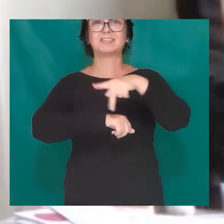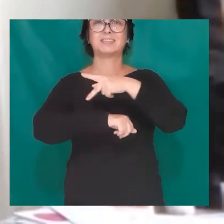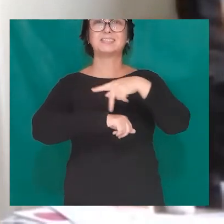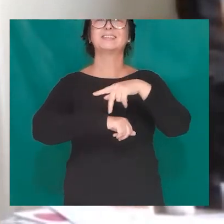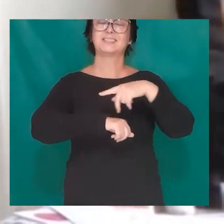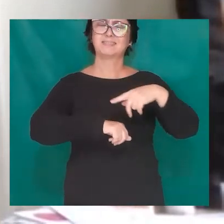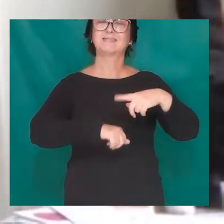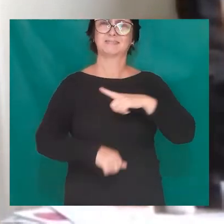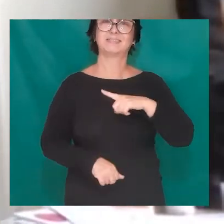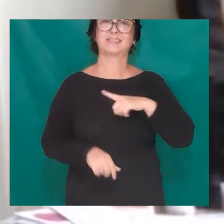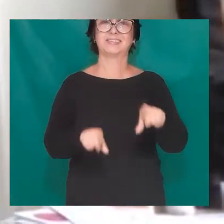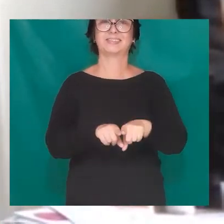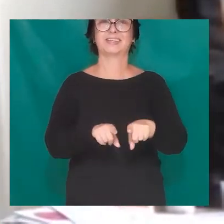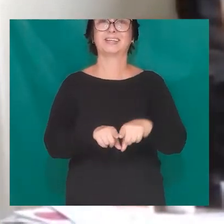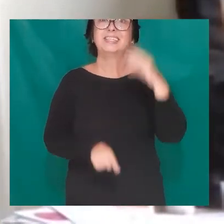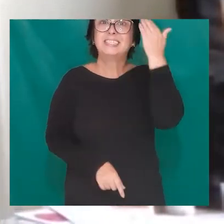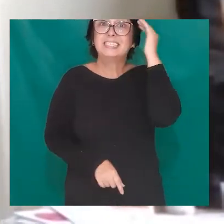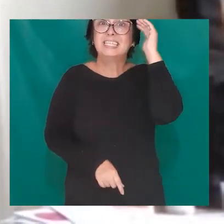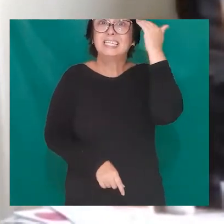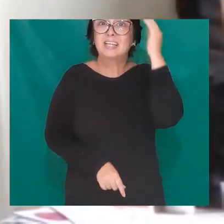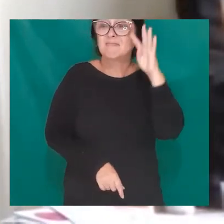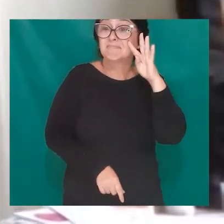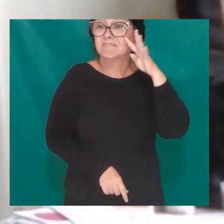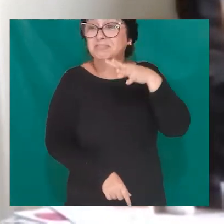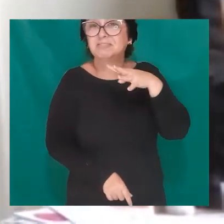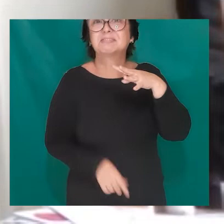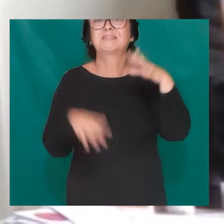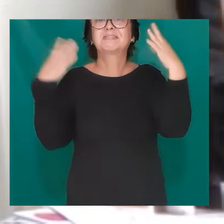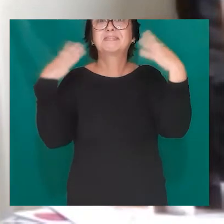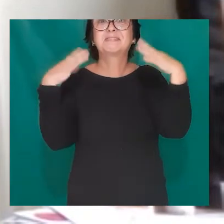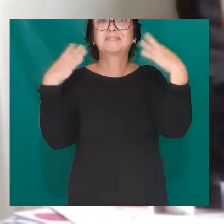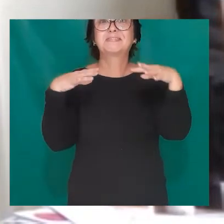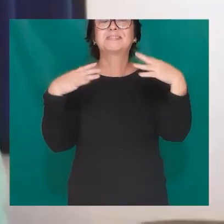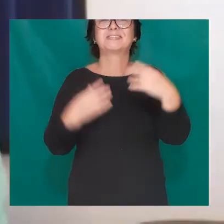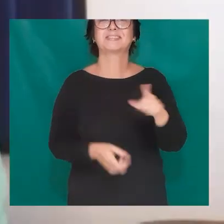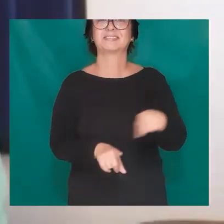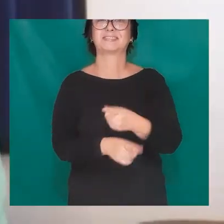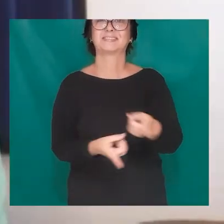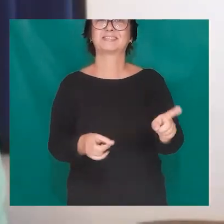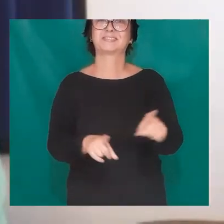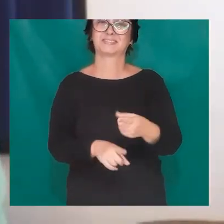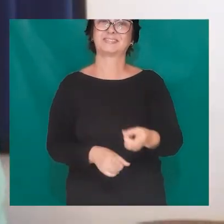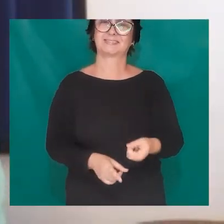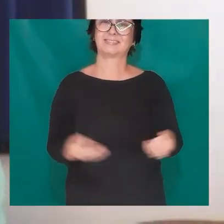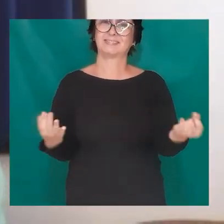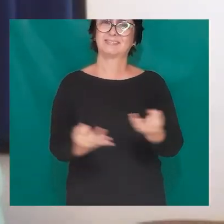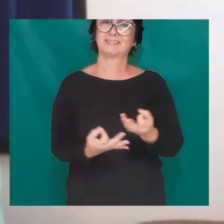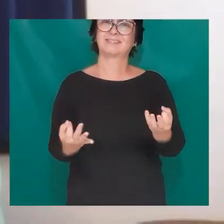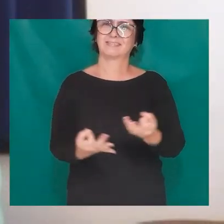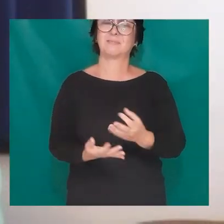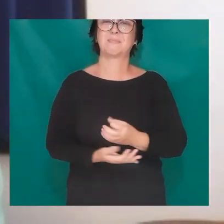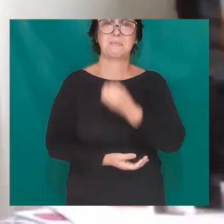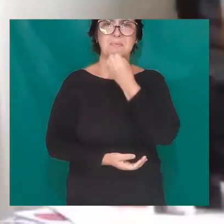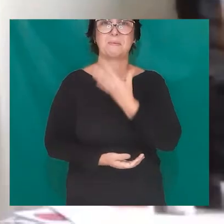pessoal entender, né, a apreciação musical, né? Que eu chamaria isso também. Eu acho que isso é uma importância